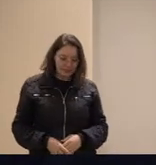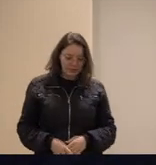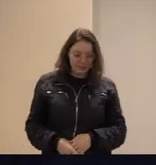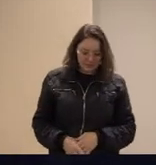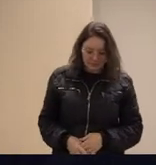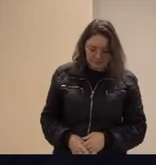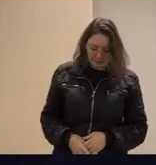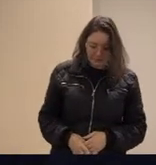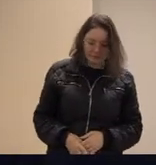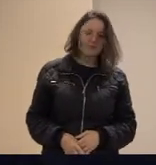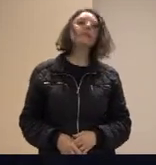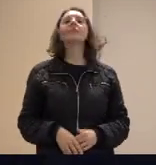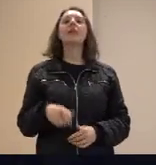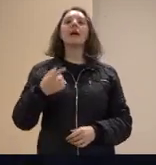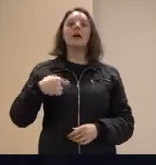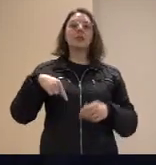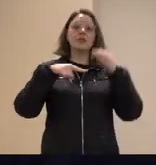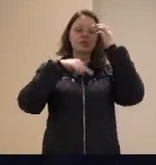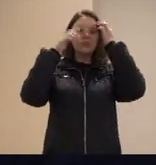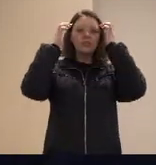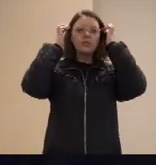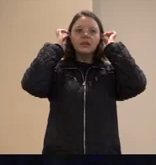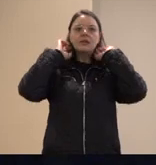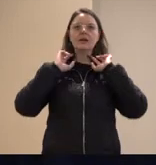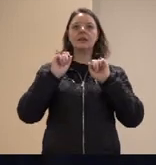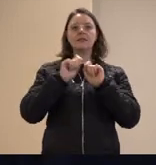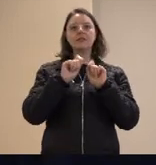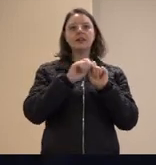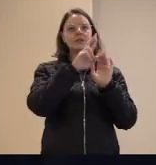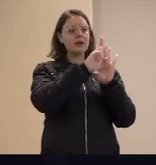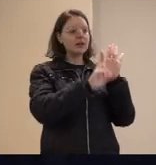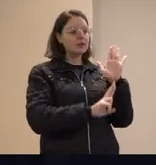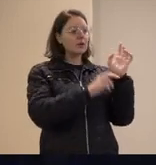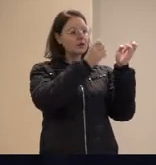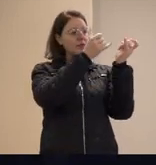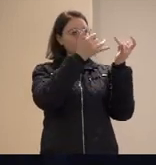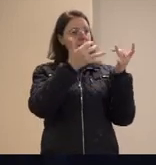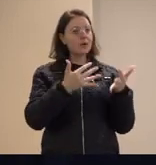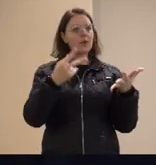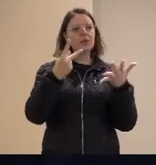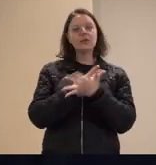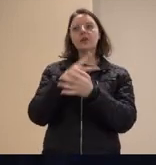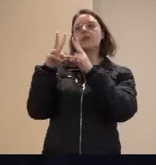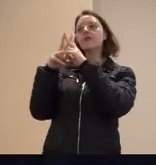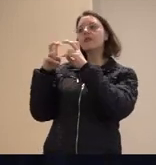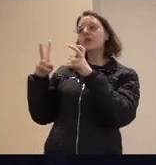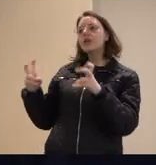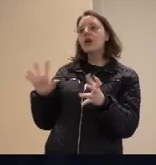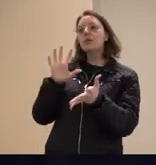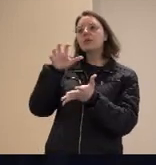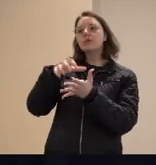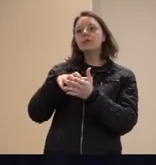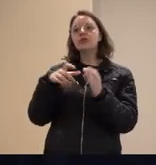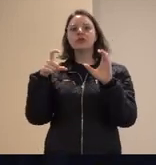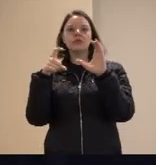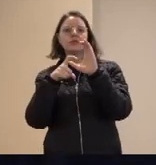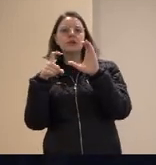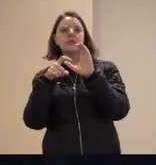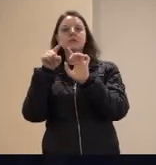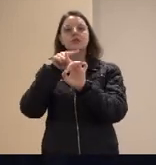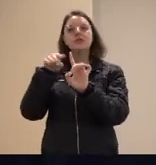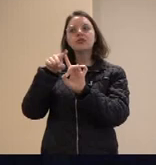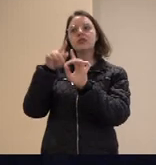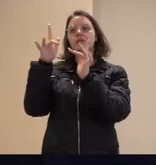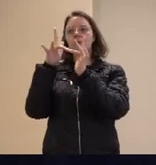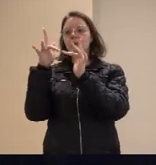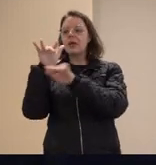judiciários, explicamos toda a situação, explicamos essa clínica aqui de Florianópolis, qual que era o princípio, o objetivo da clínica, passei contato,